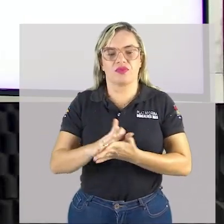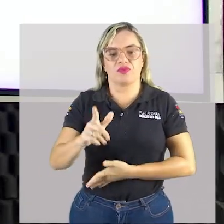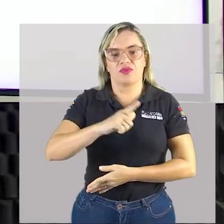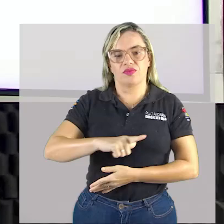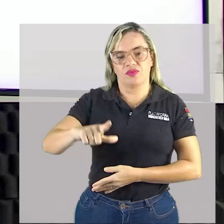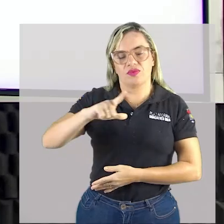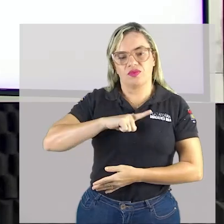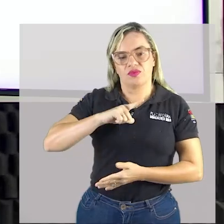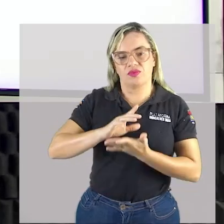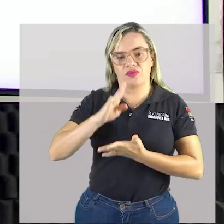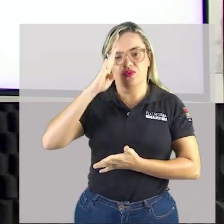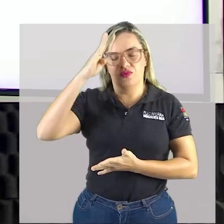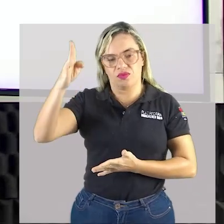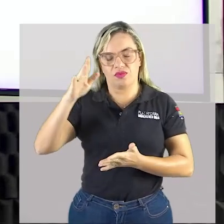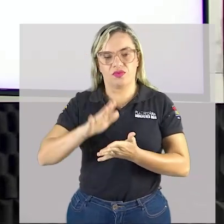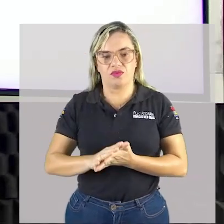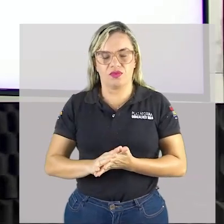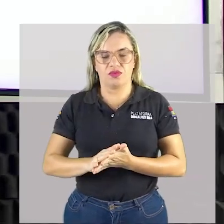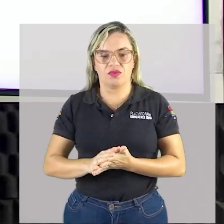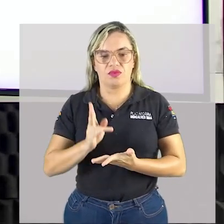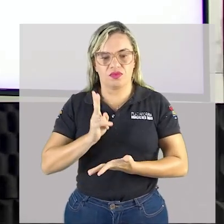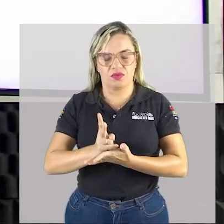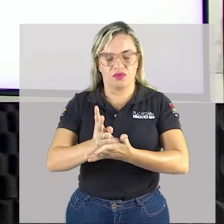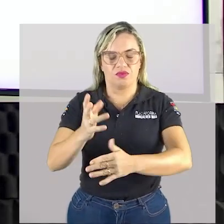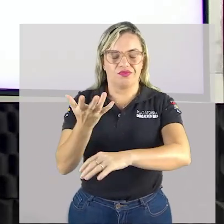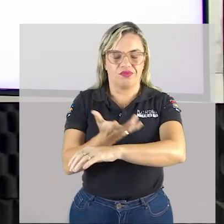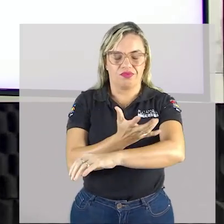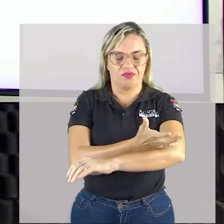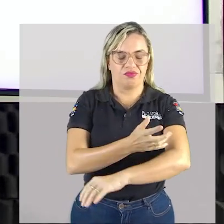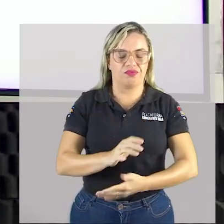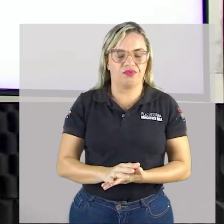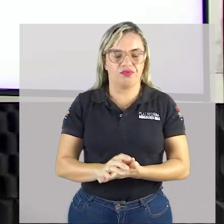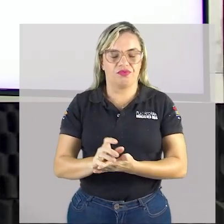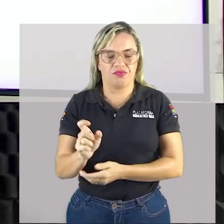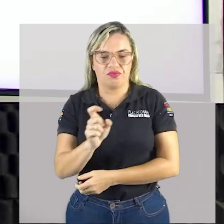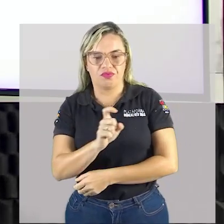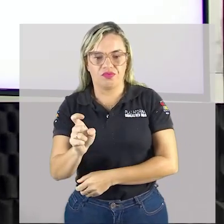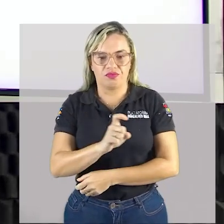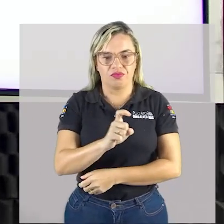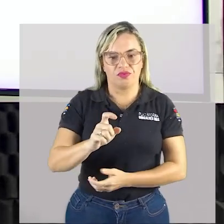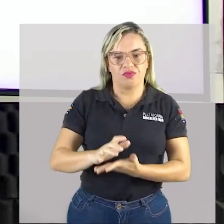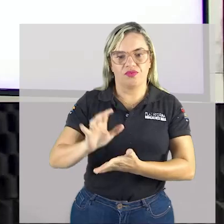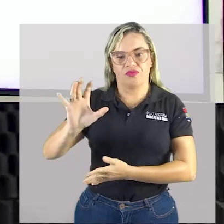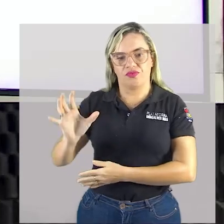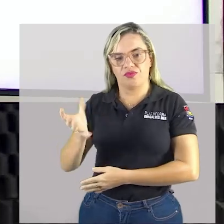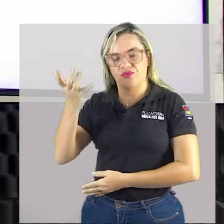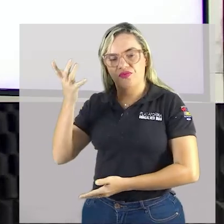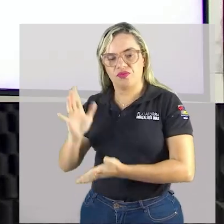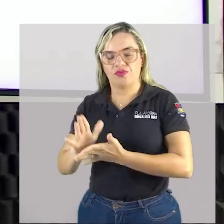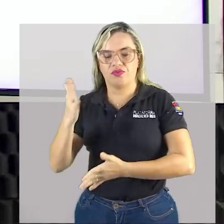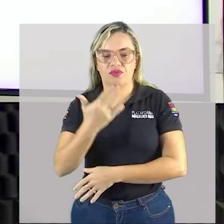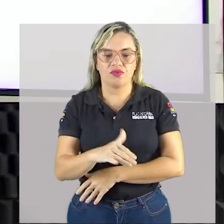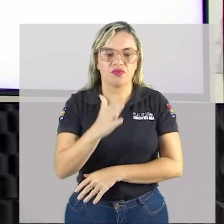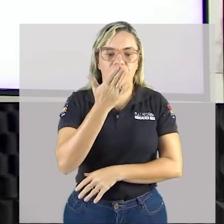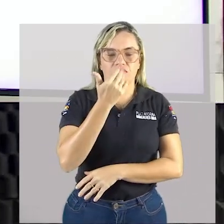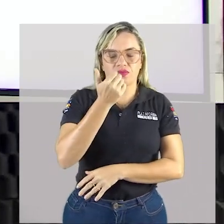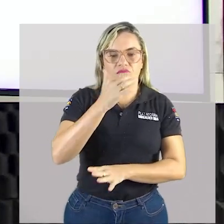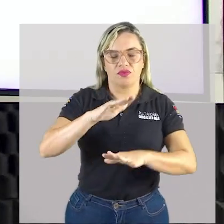de cultivo. E o que acontece? Esse fenômeno, né, da